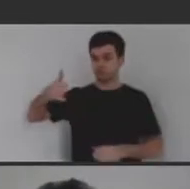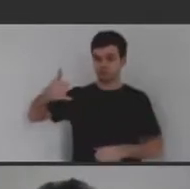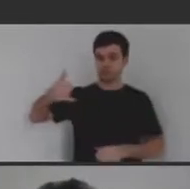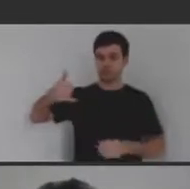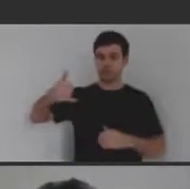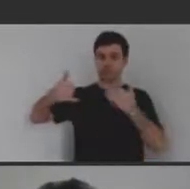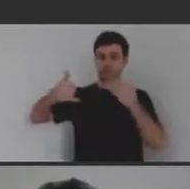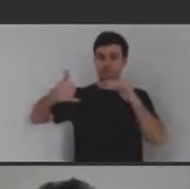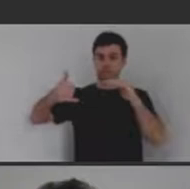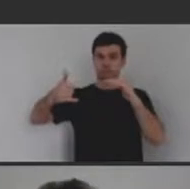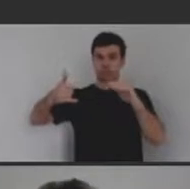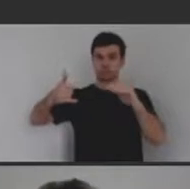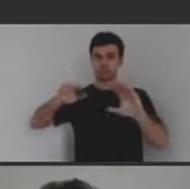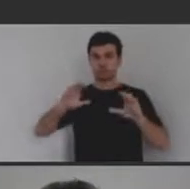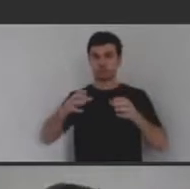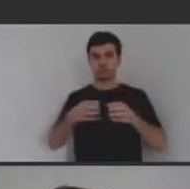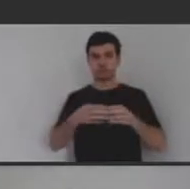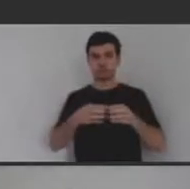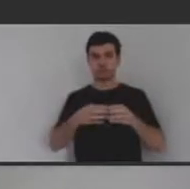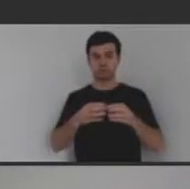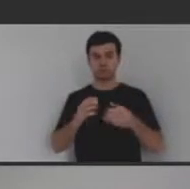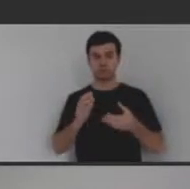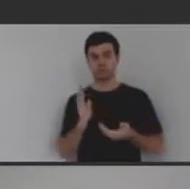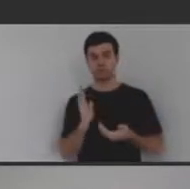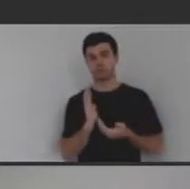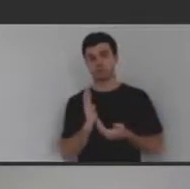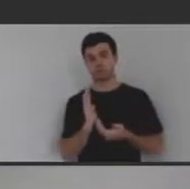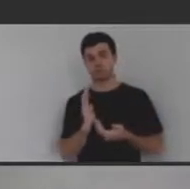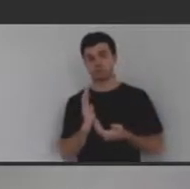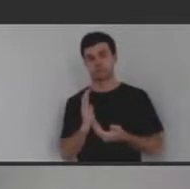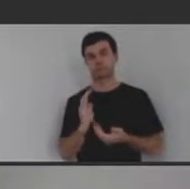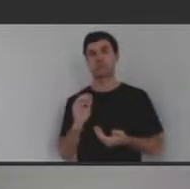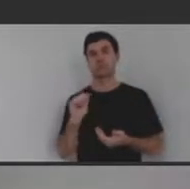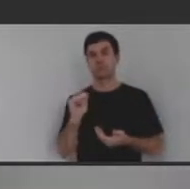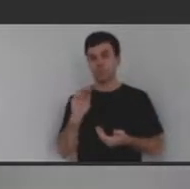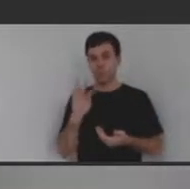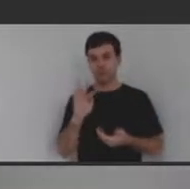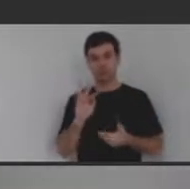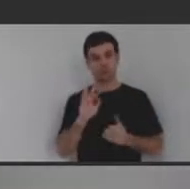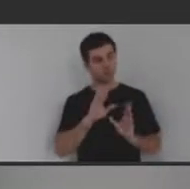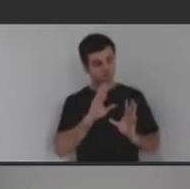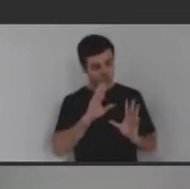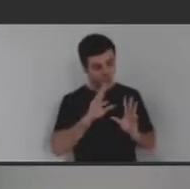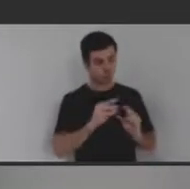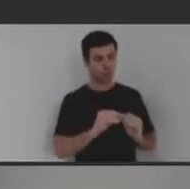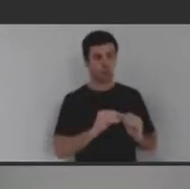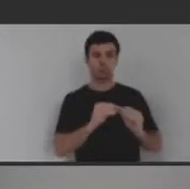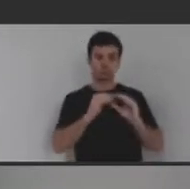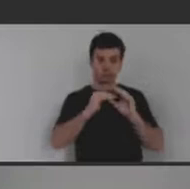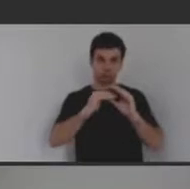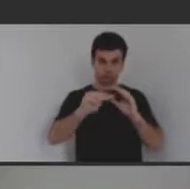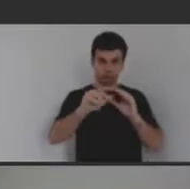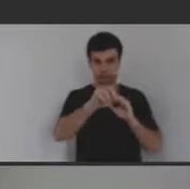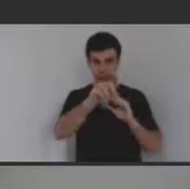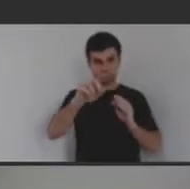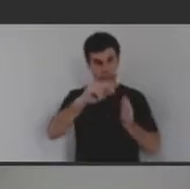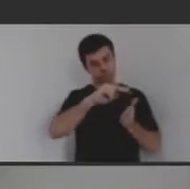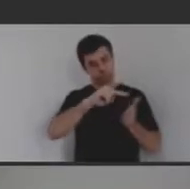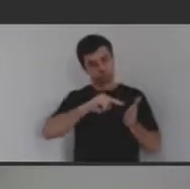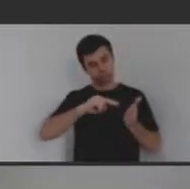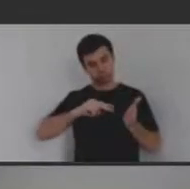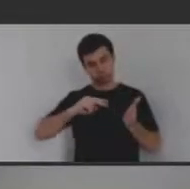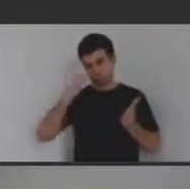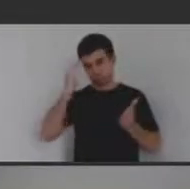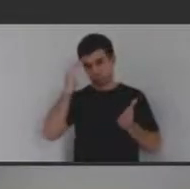da comunicação da Câmara Municipal, o ato na íntegra para que os senhores tenham conhecimento e também